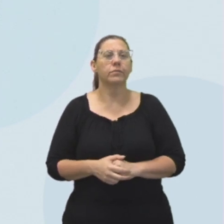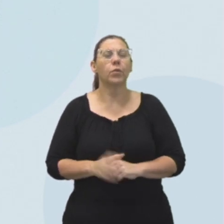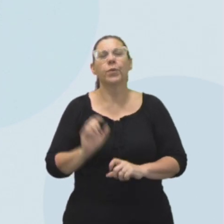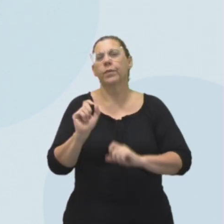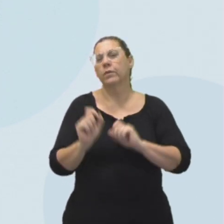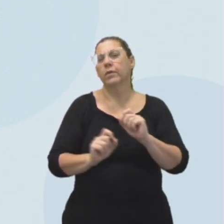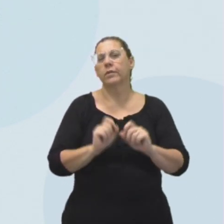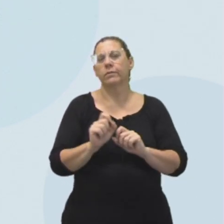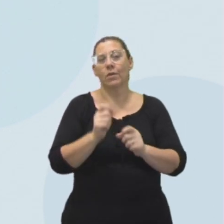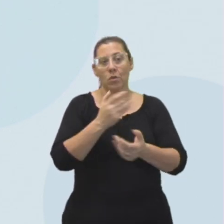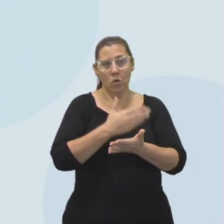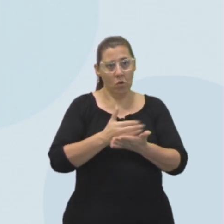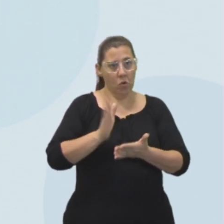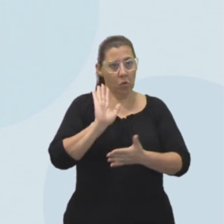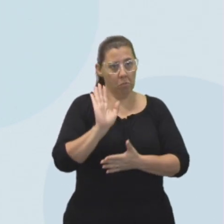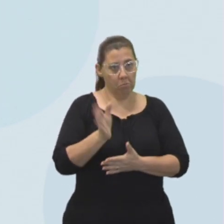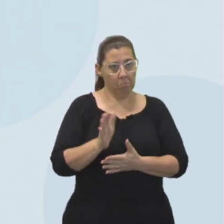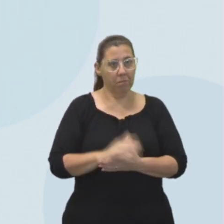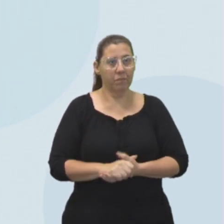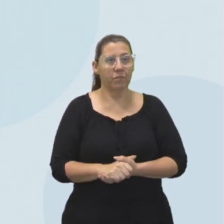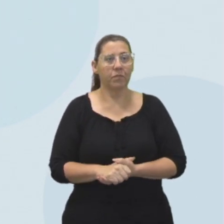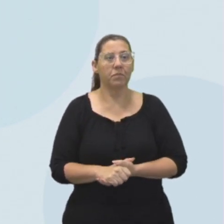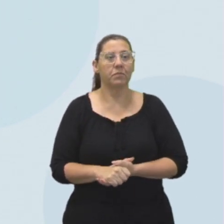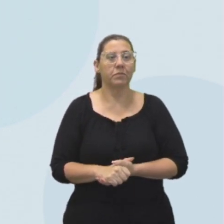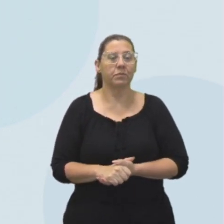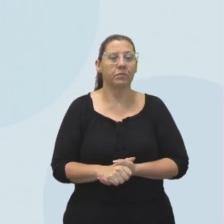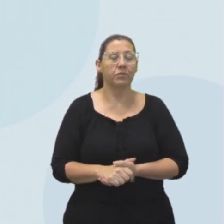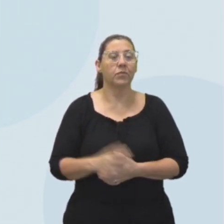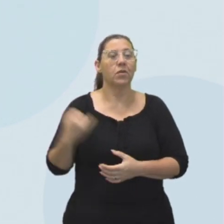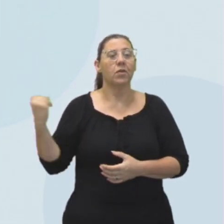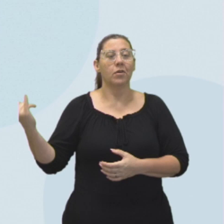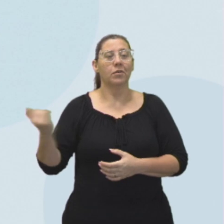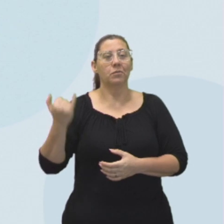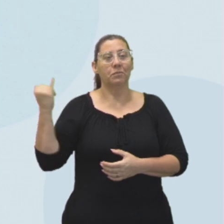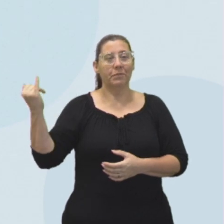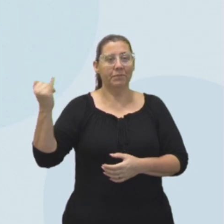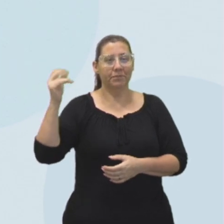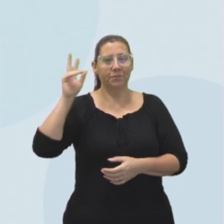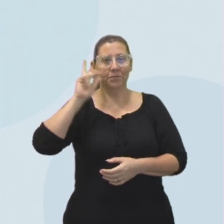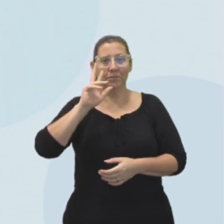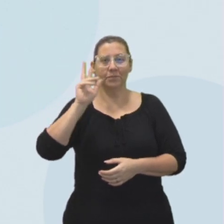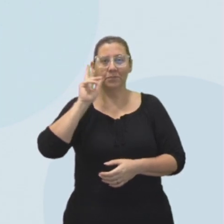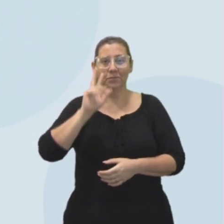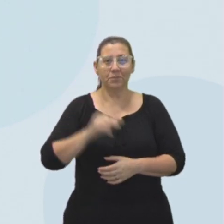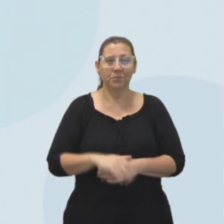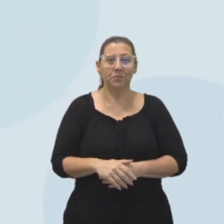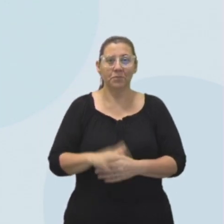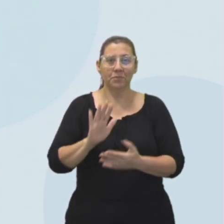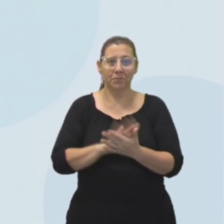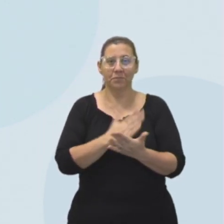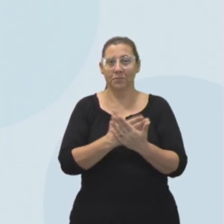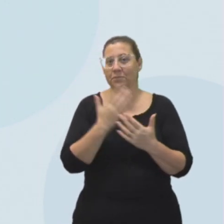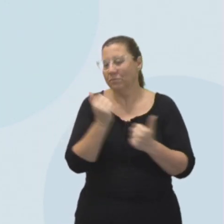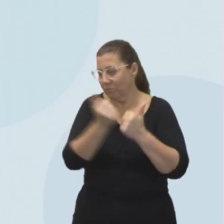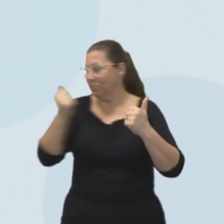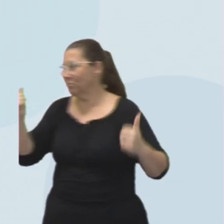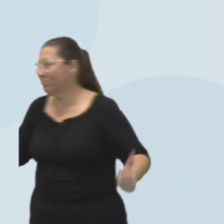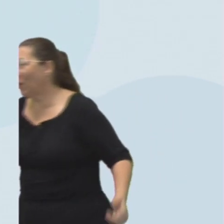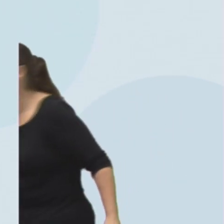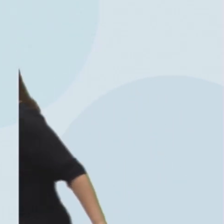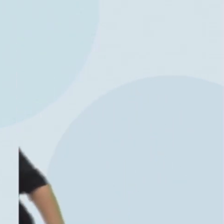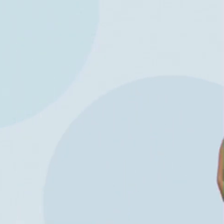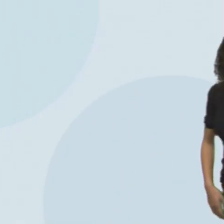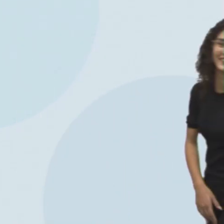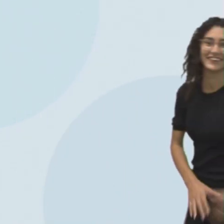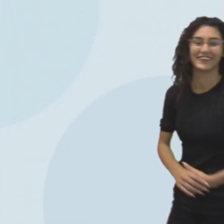verdade, desde o começo dessa TPC. O importante é resgatar a formação de 10 de setembro, realizada